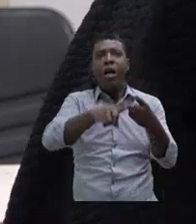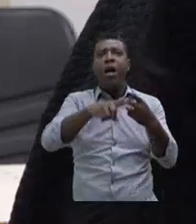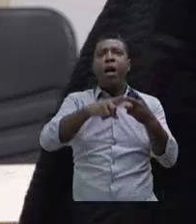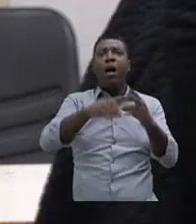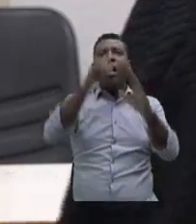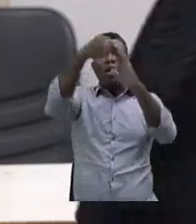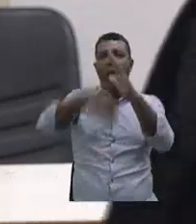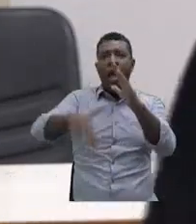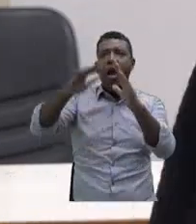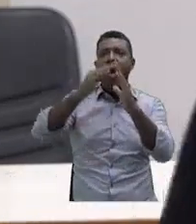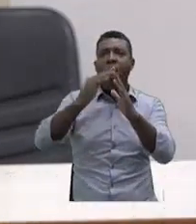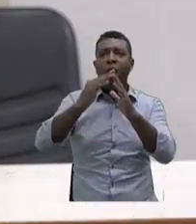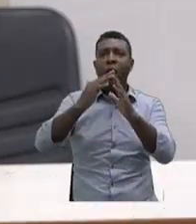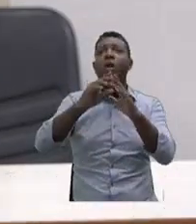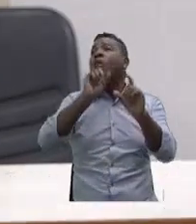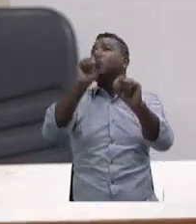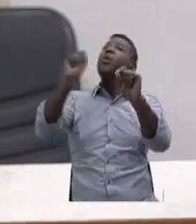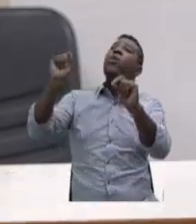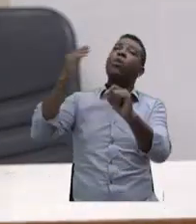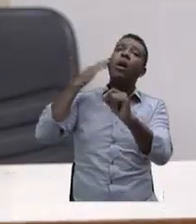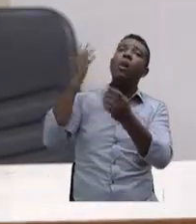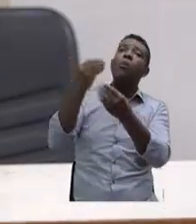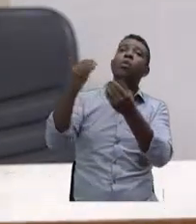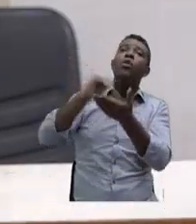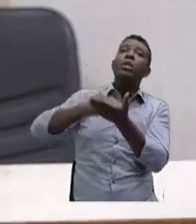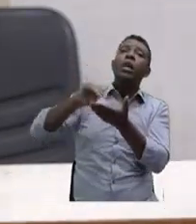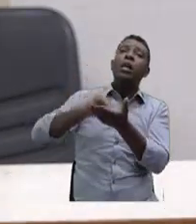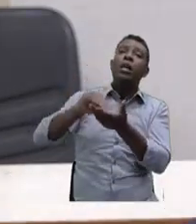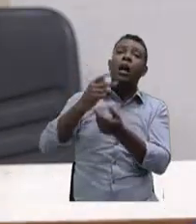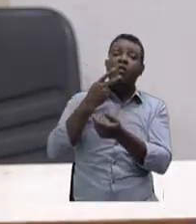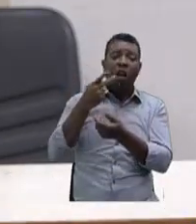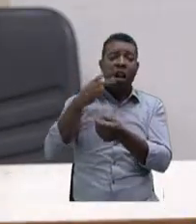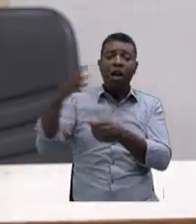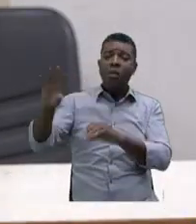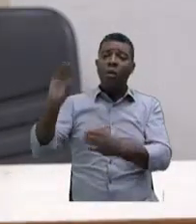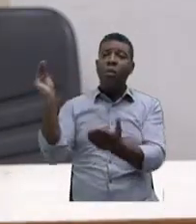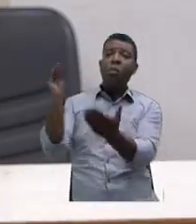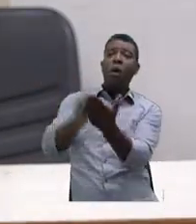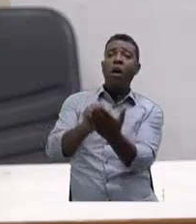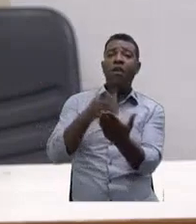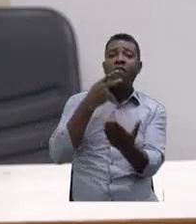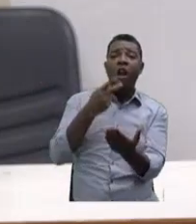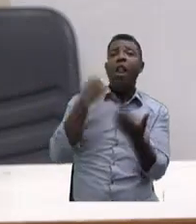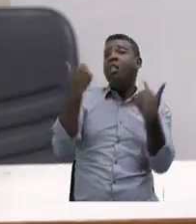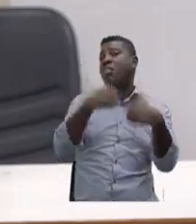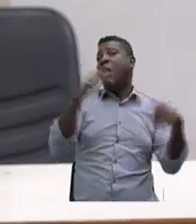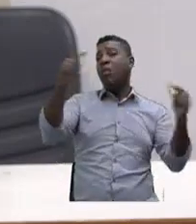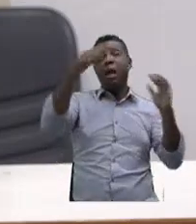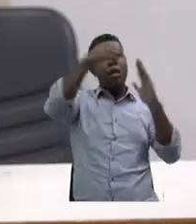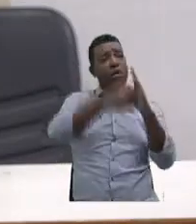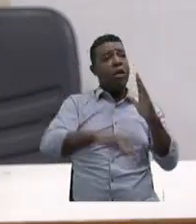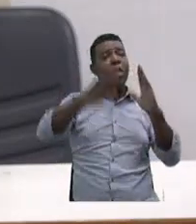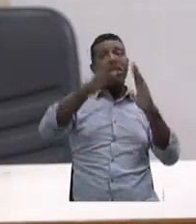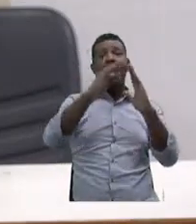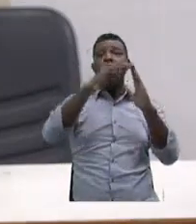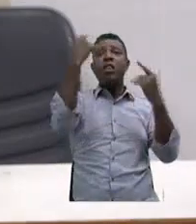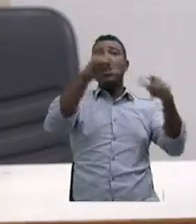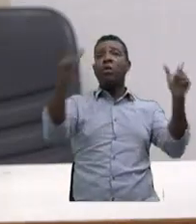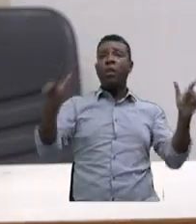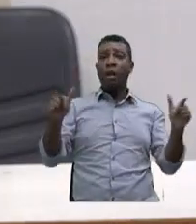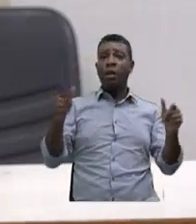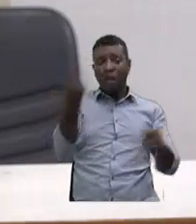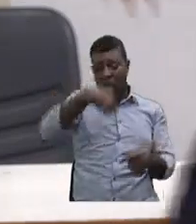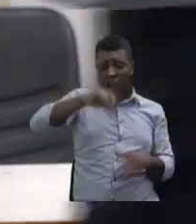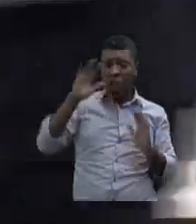que muitos secretários informam? Não temos terreiros aqui. E a gente sabe que tem vários terreiros